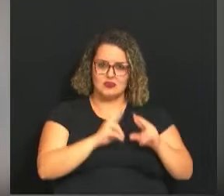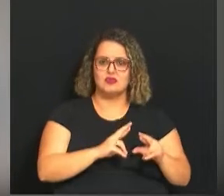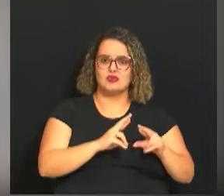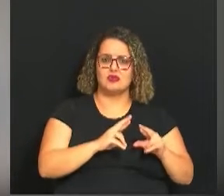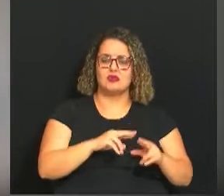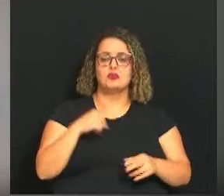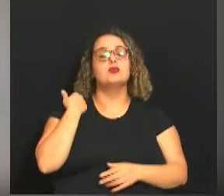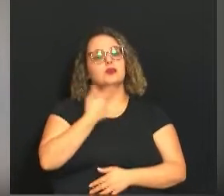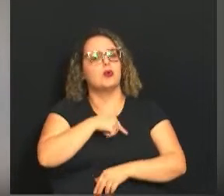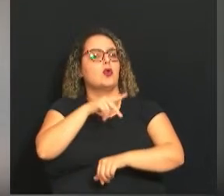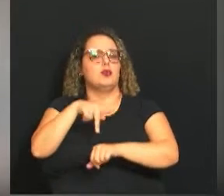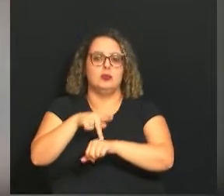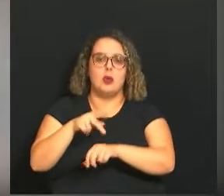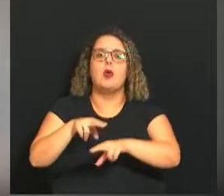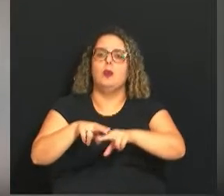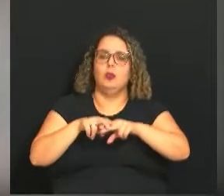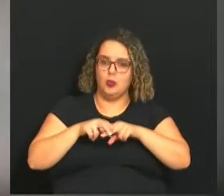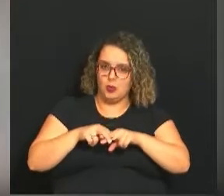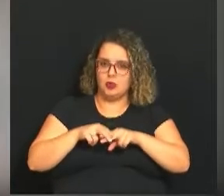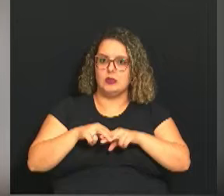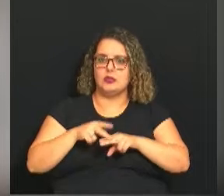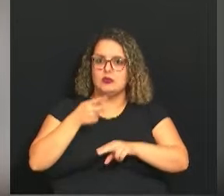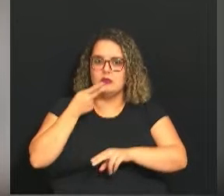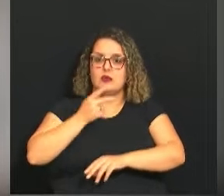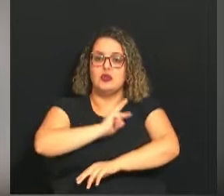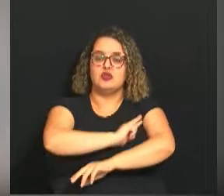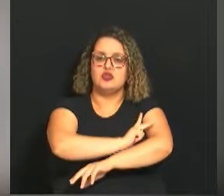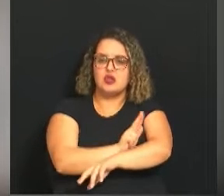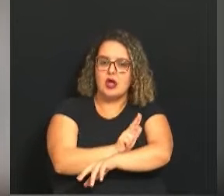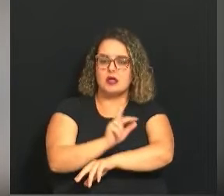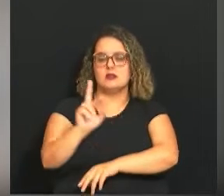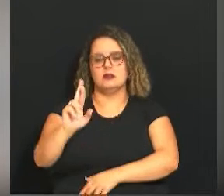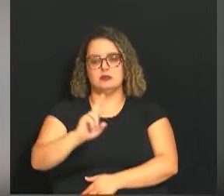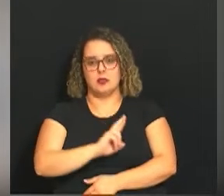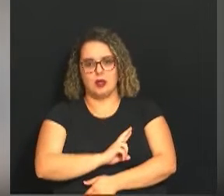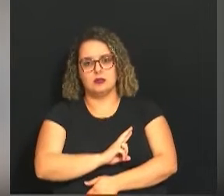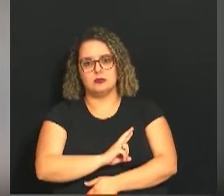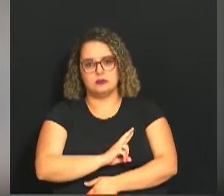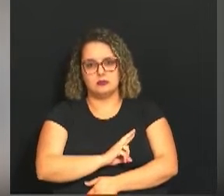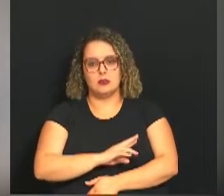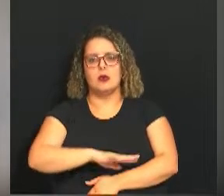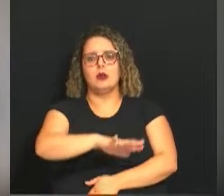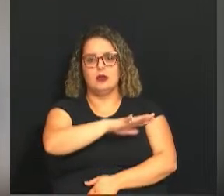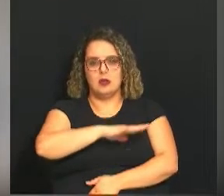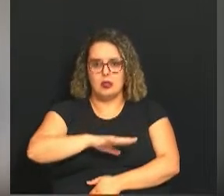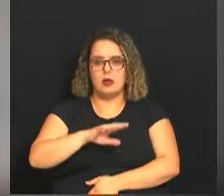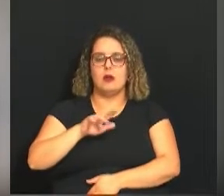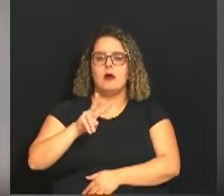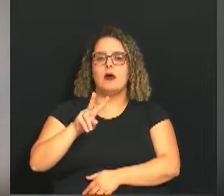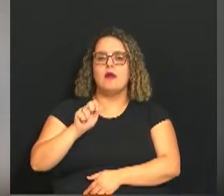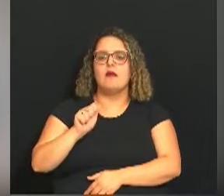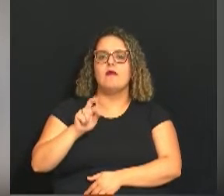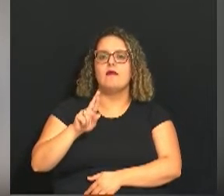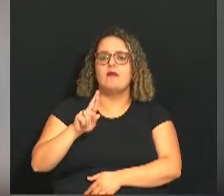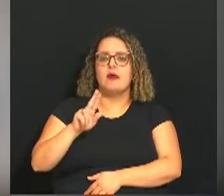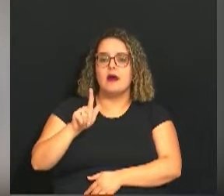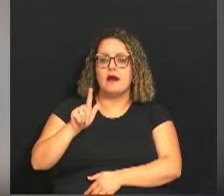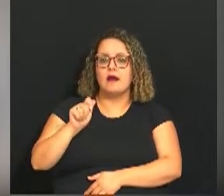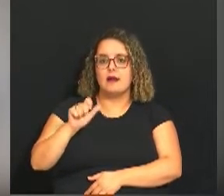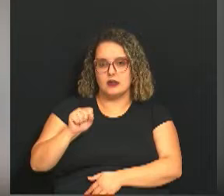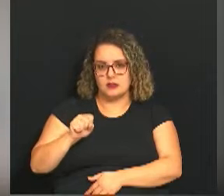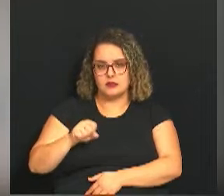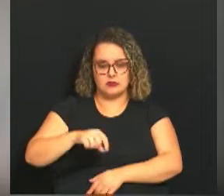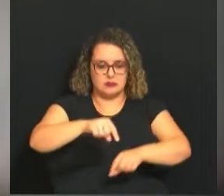país e por isso que a gente chama de racismo religioso. E somente na era Vargas que os templos, né, que os